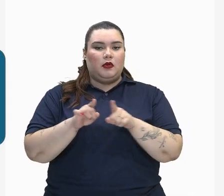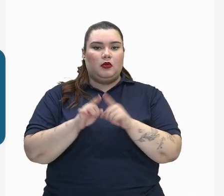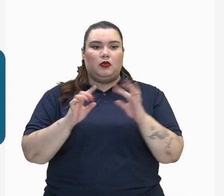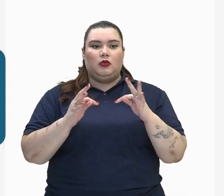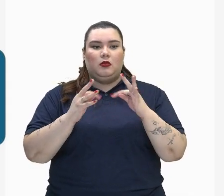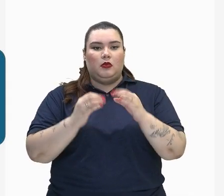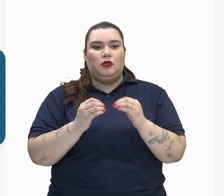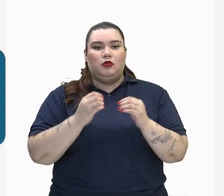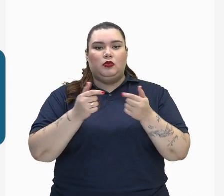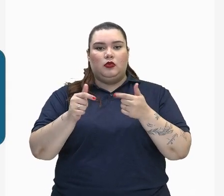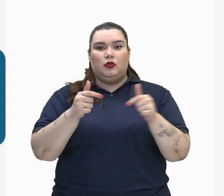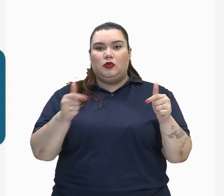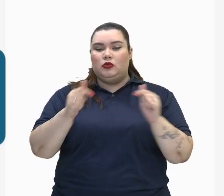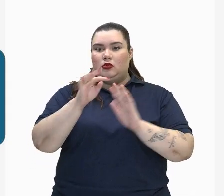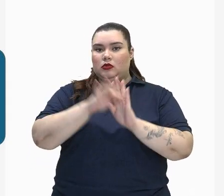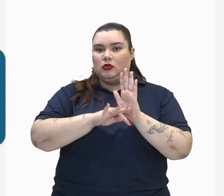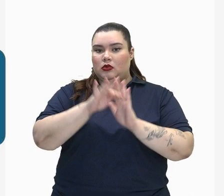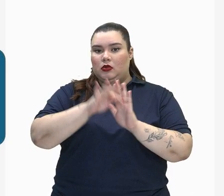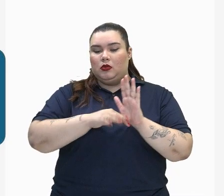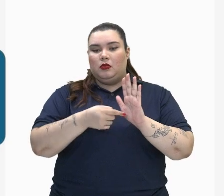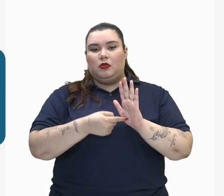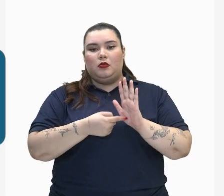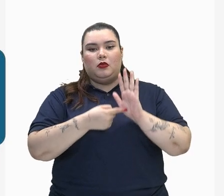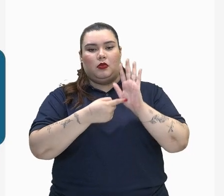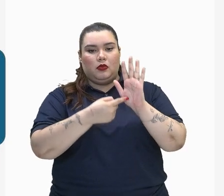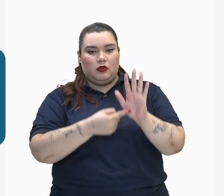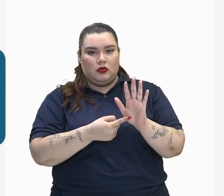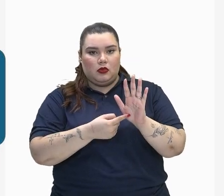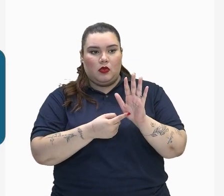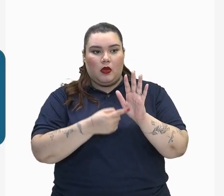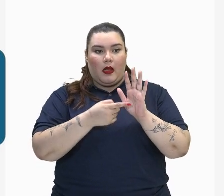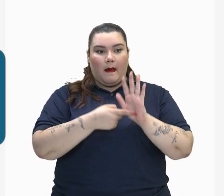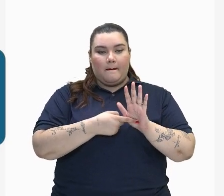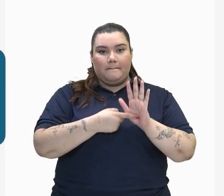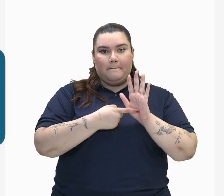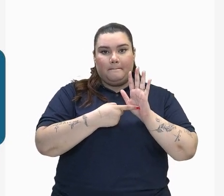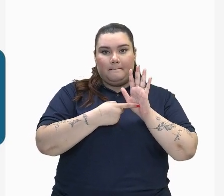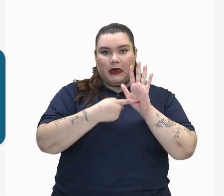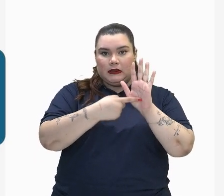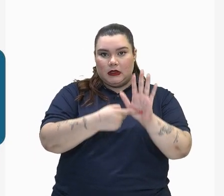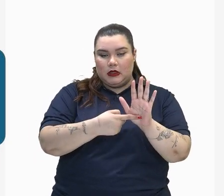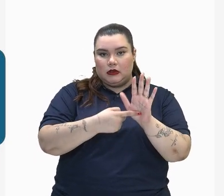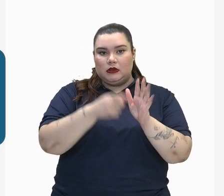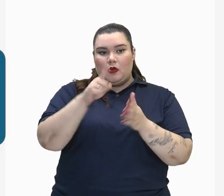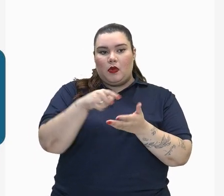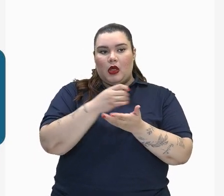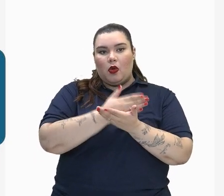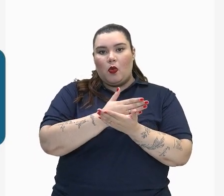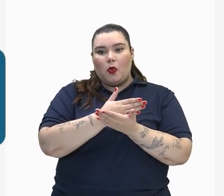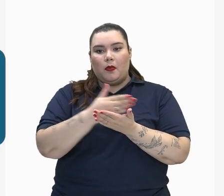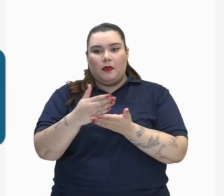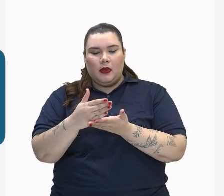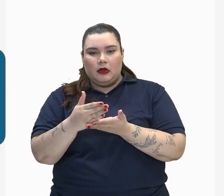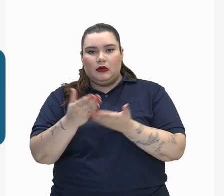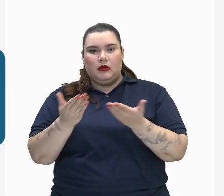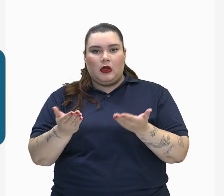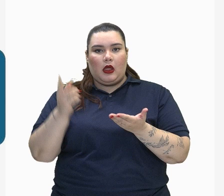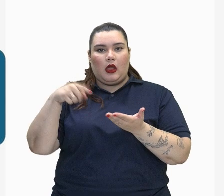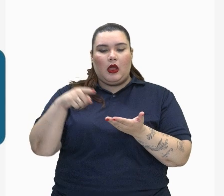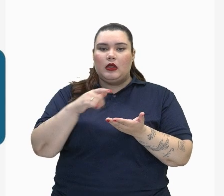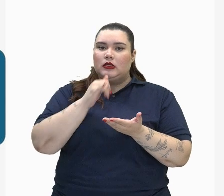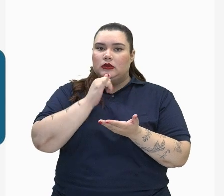outros textos, né? A apresentação é o início do texto, você vai apresentar, fazer